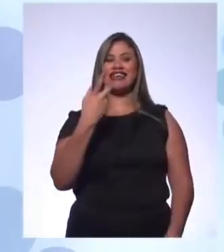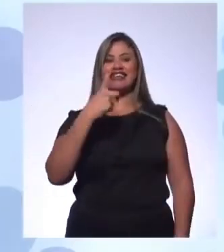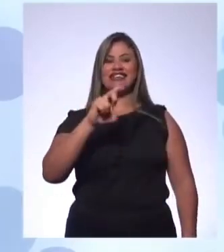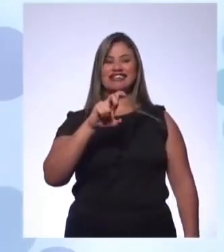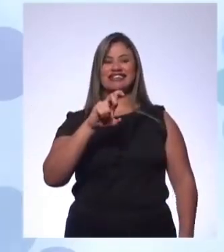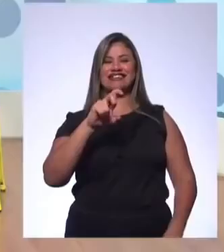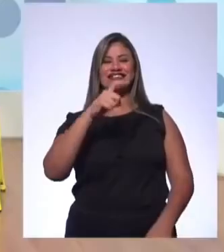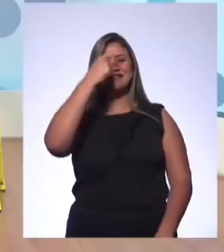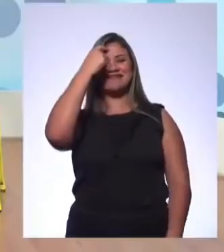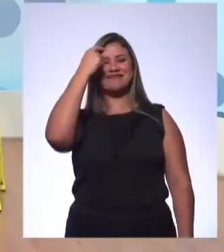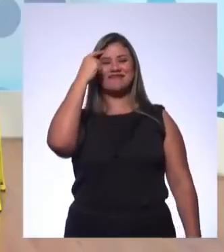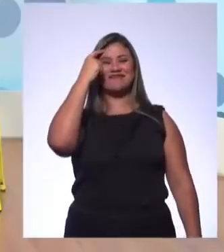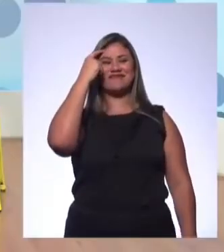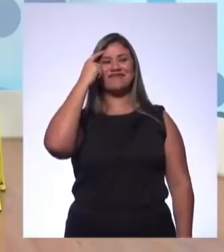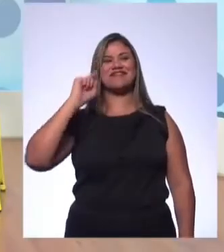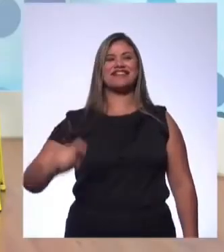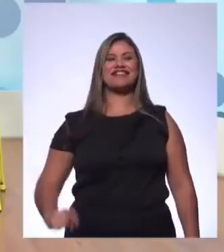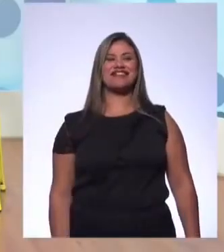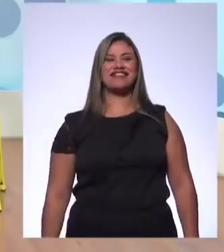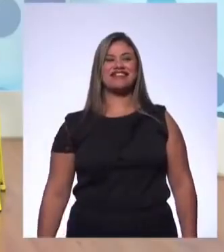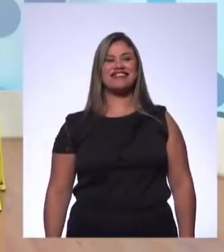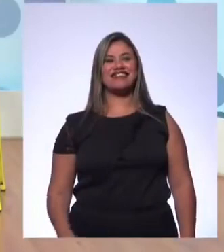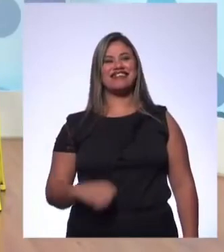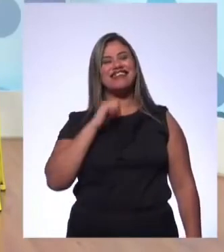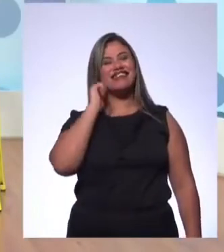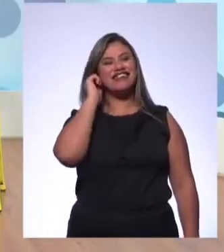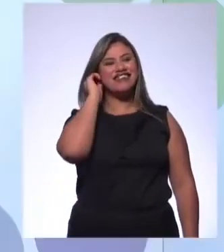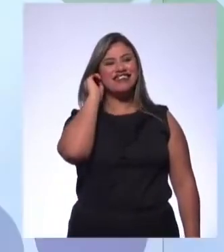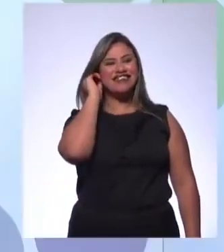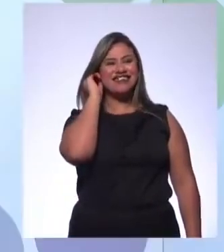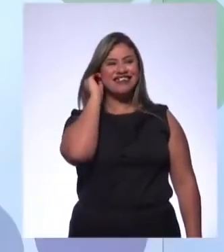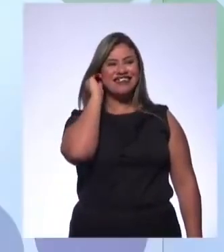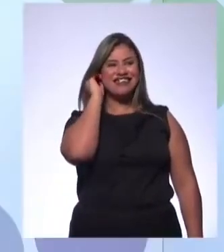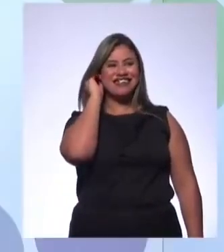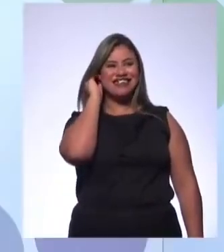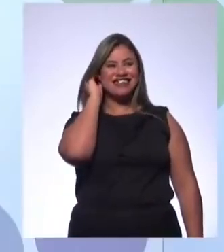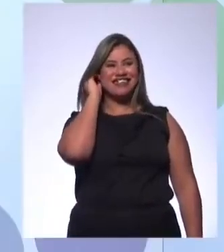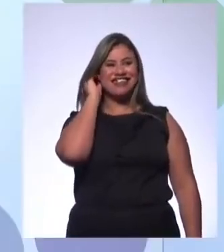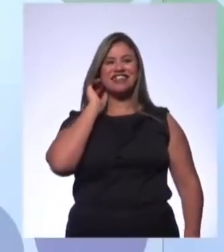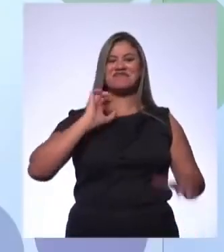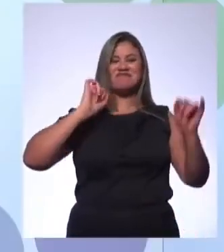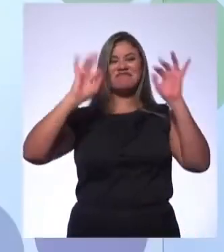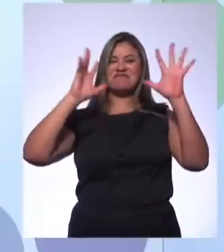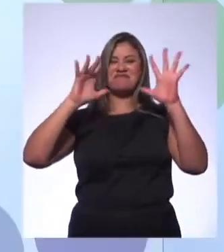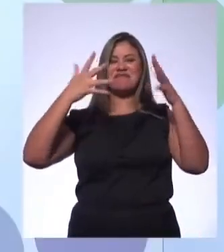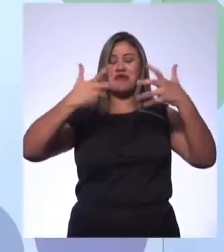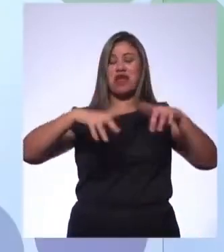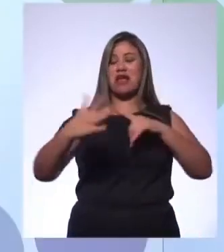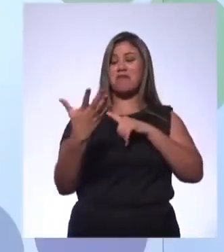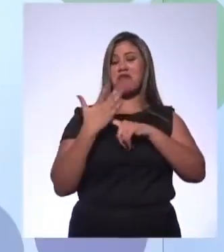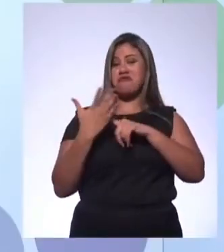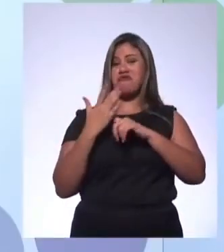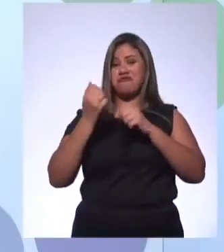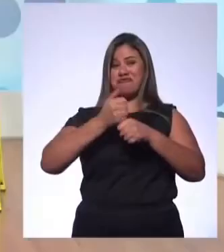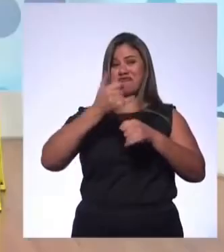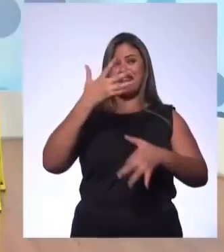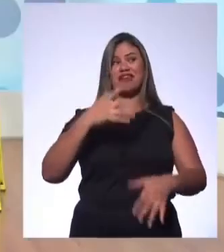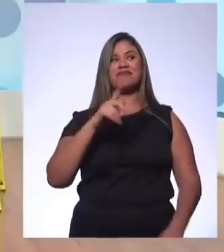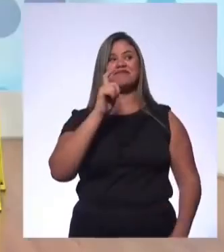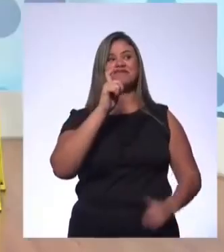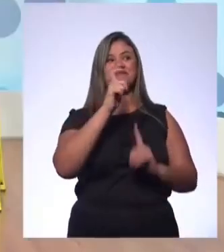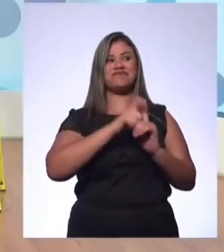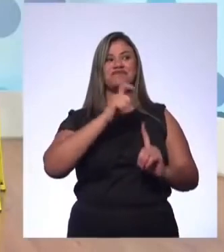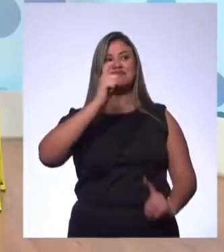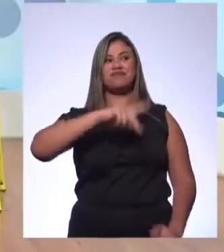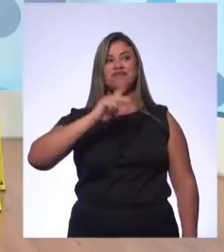segundos. Não, de novo. Vou só passar para os alunos, que eu não estou afim de pensar. Professor, tem um sotaque muito peculiar,